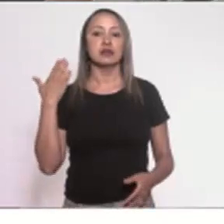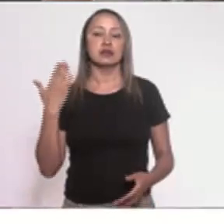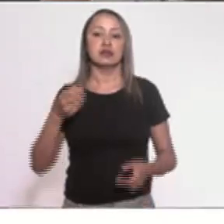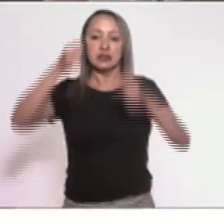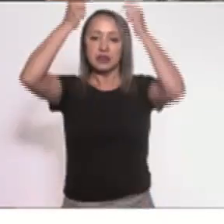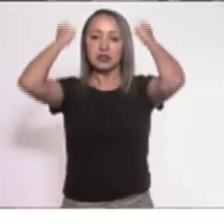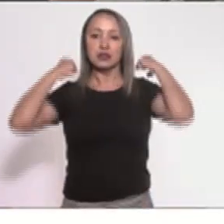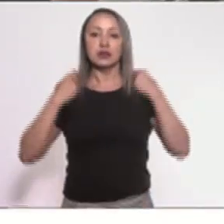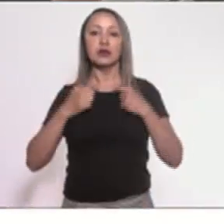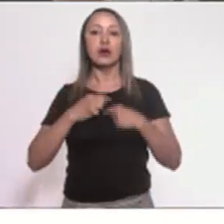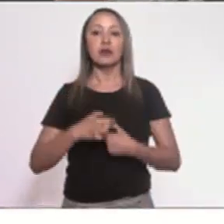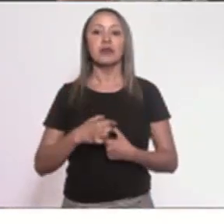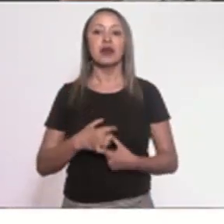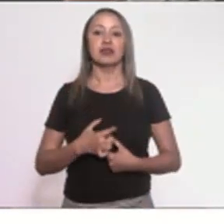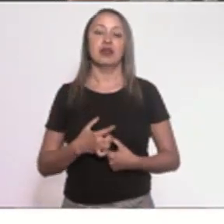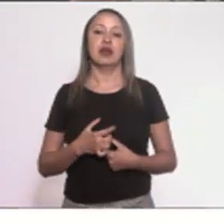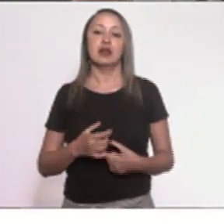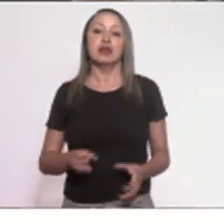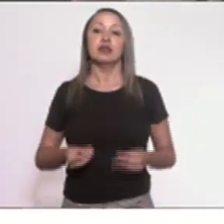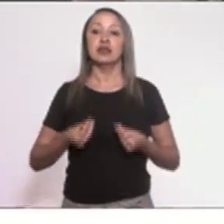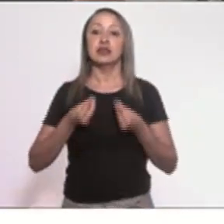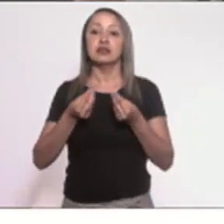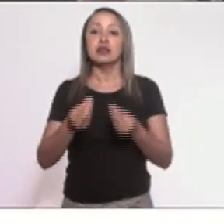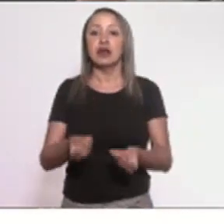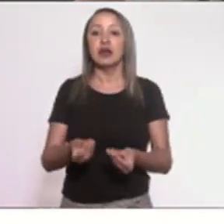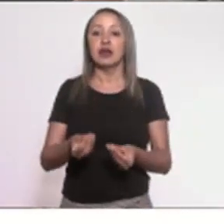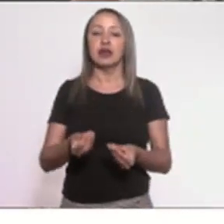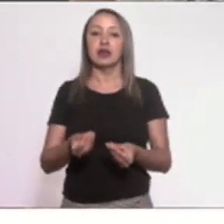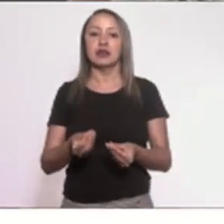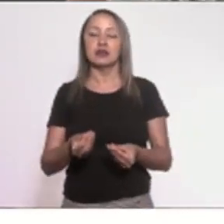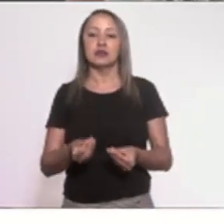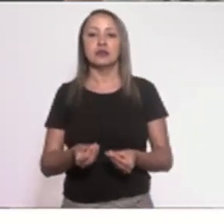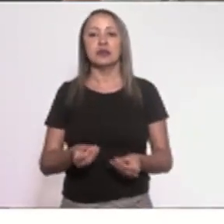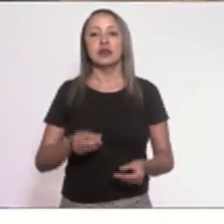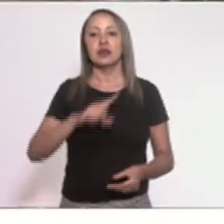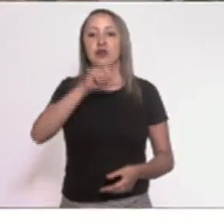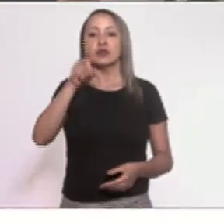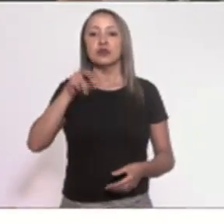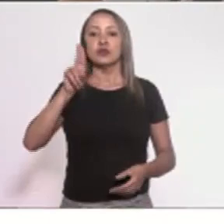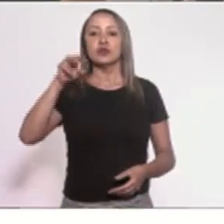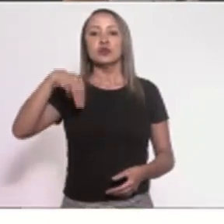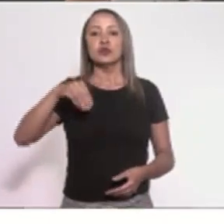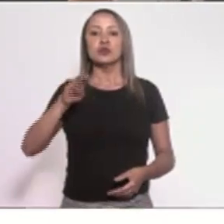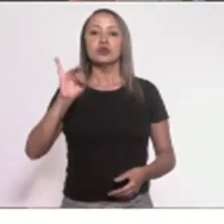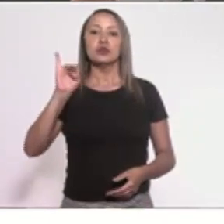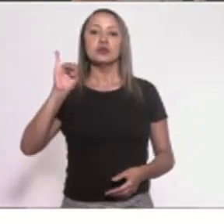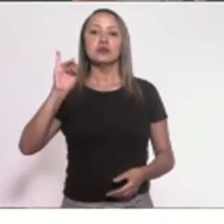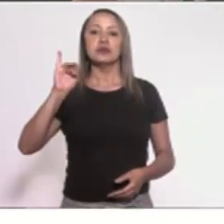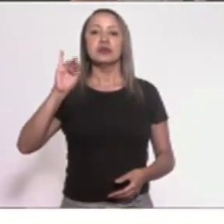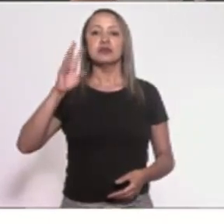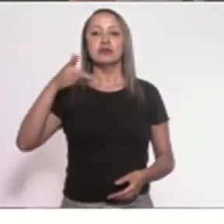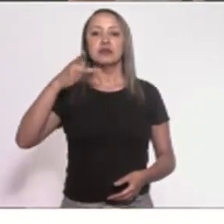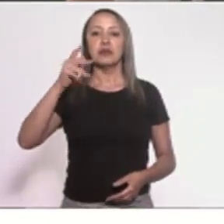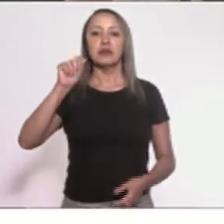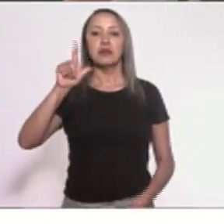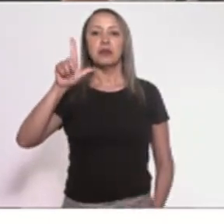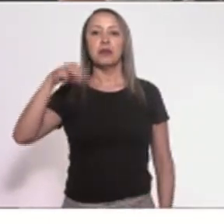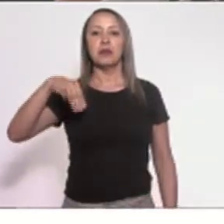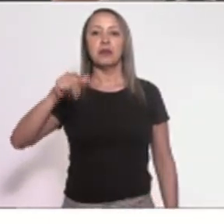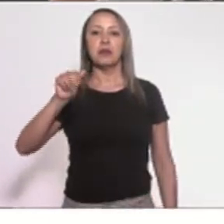medalha Abdias de Nascimento, que entregaria para Julinho dos Palmares, um cancioneiro das canções infantis,